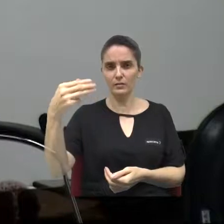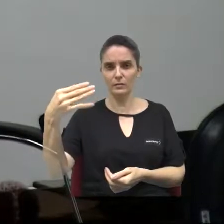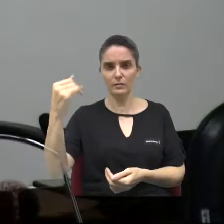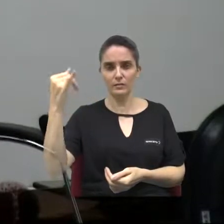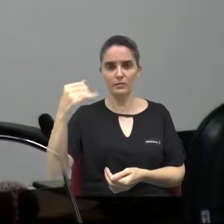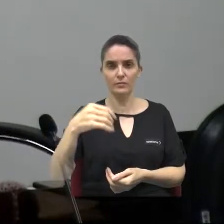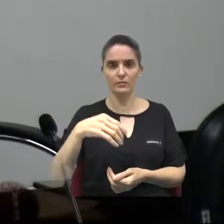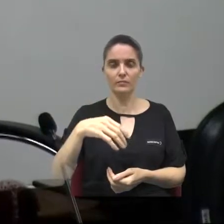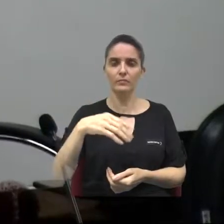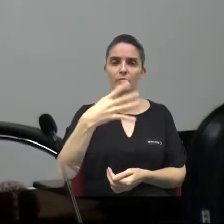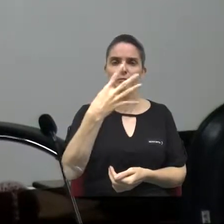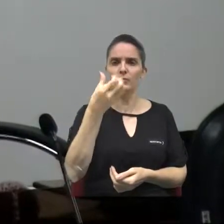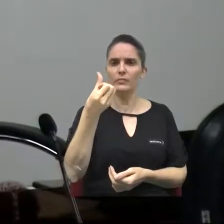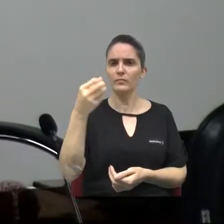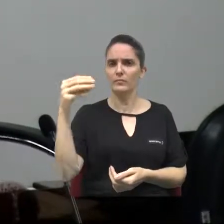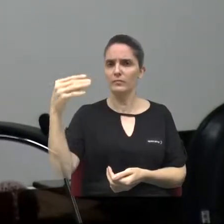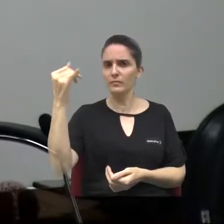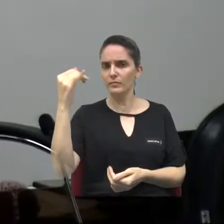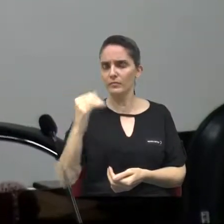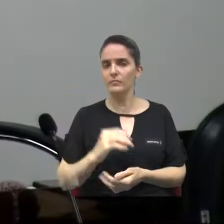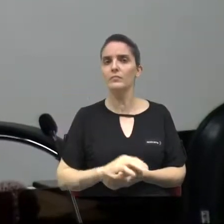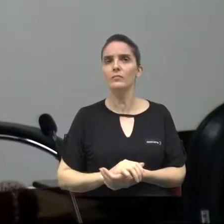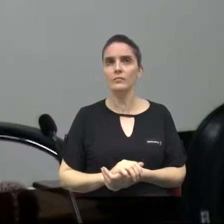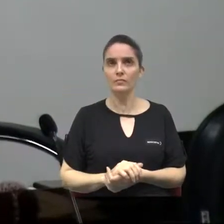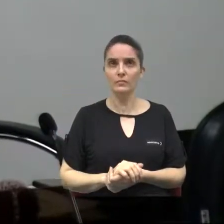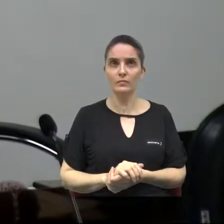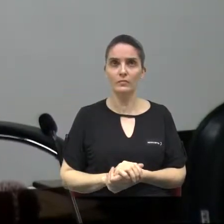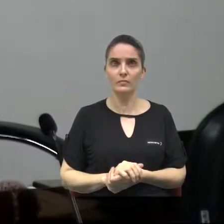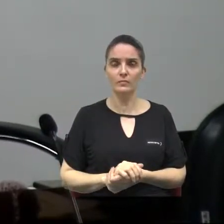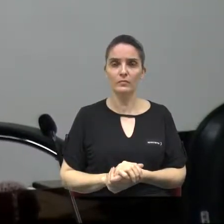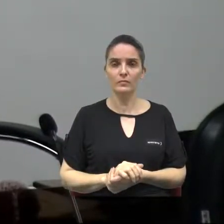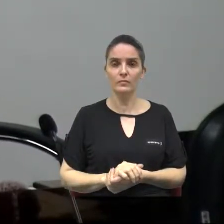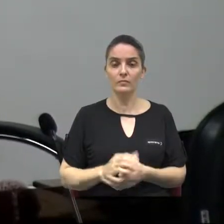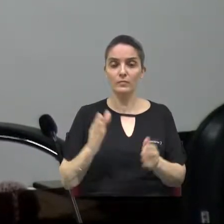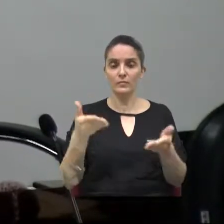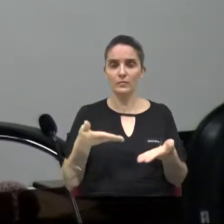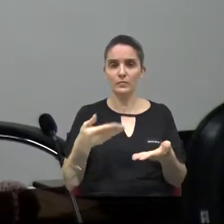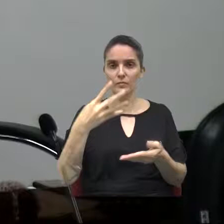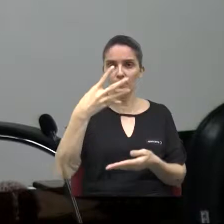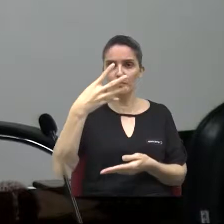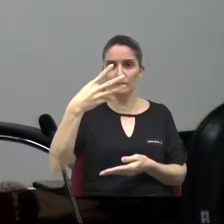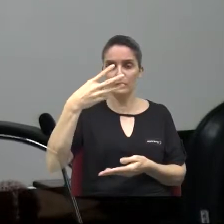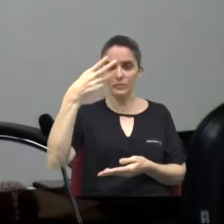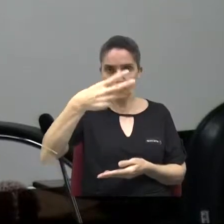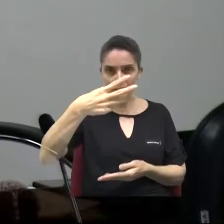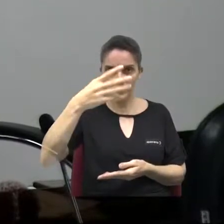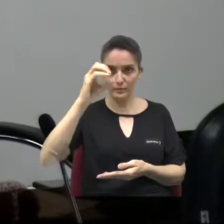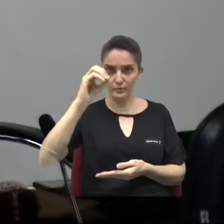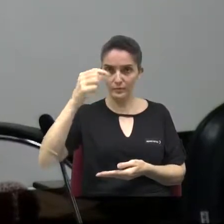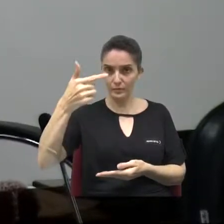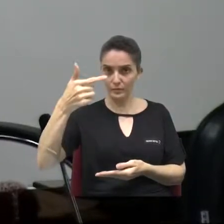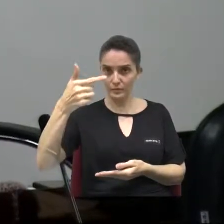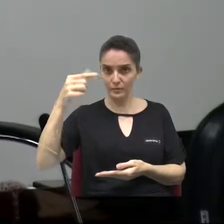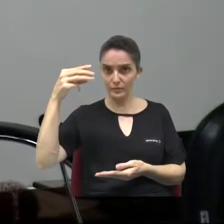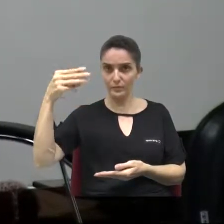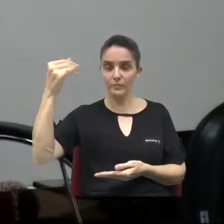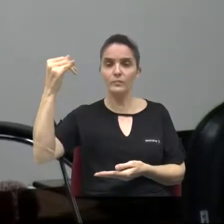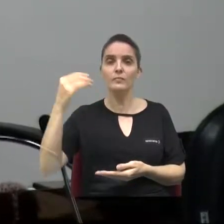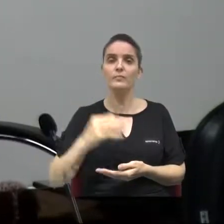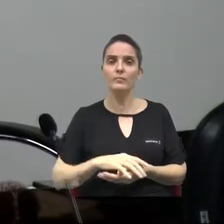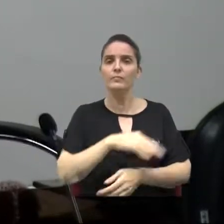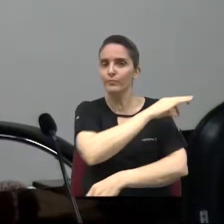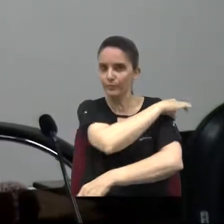e 46 milhões de dólares. Cotado hoje, dá 302 milhões. Então, senhor